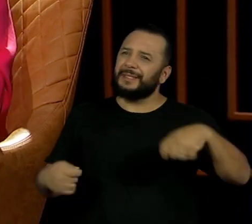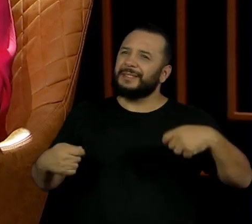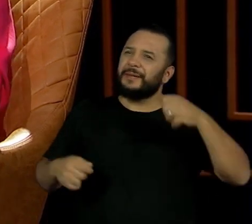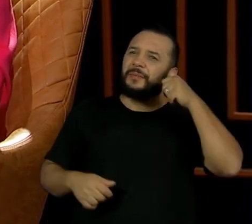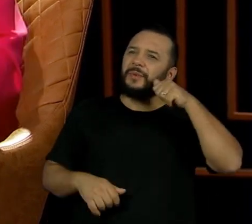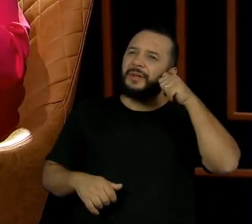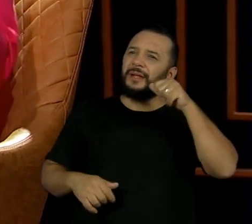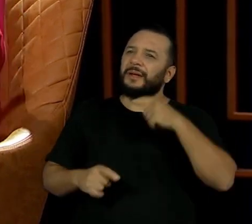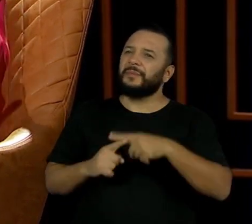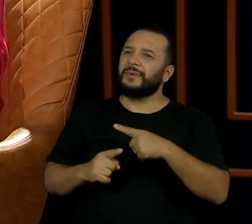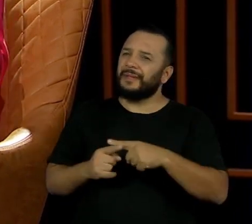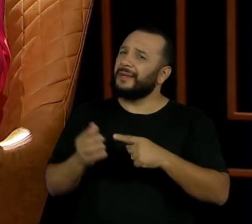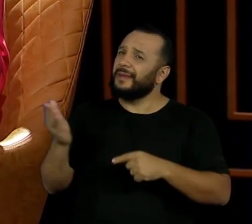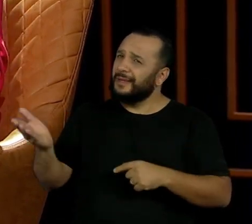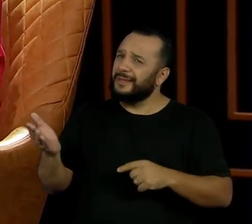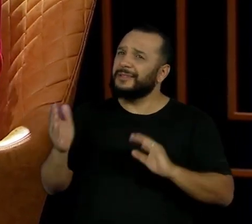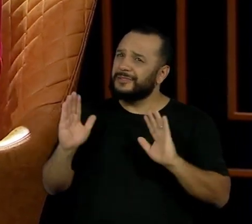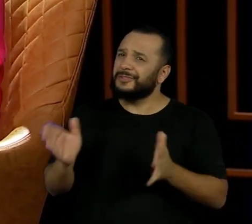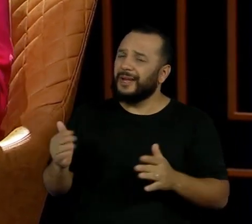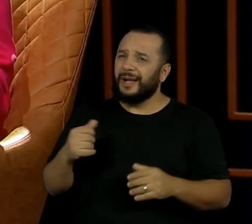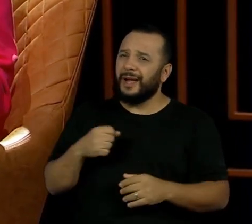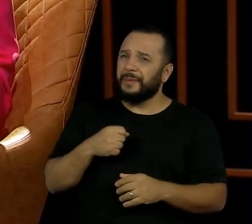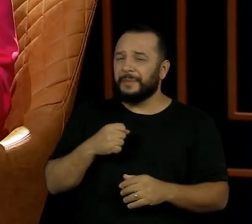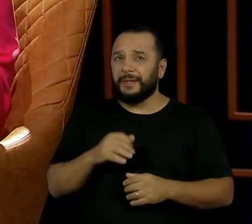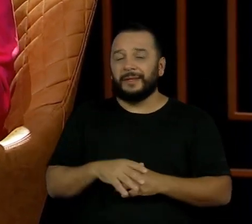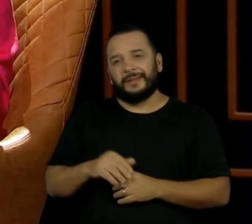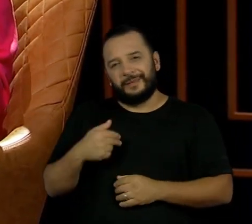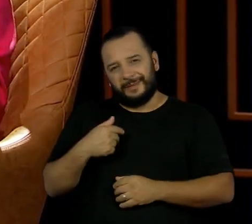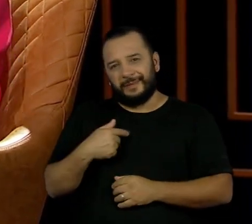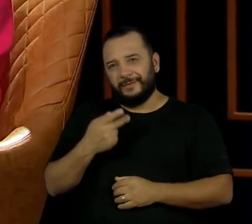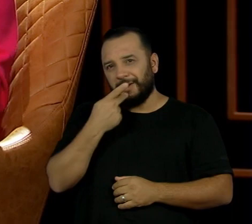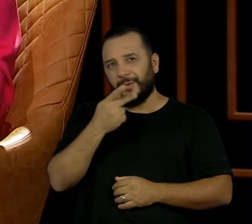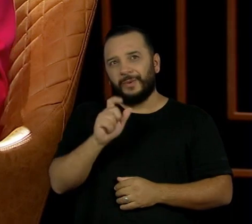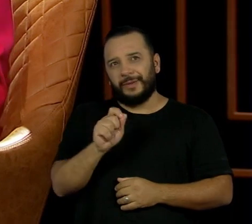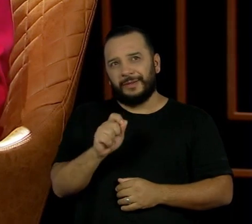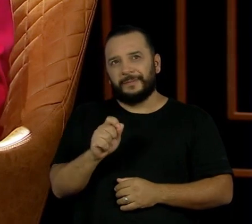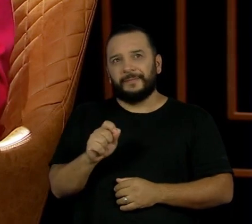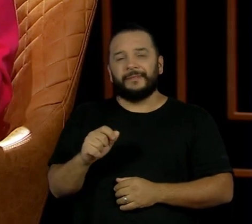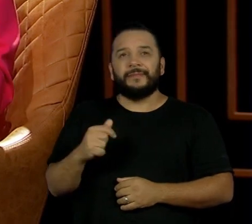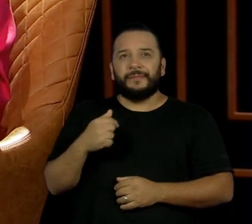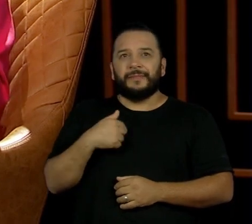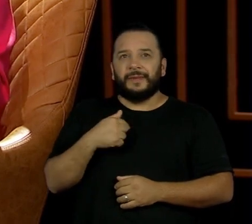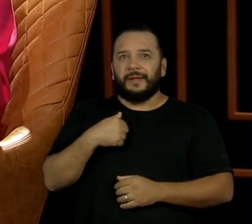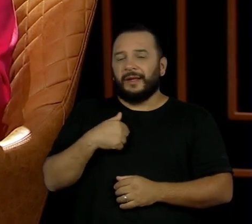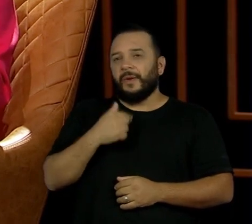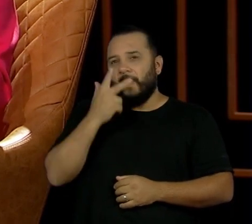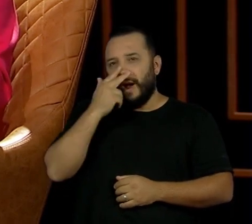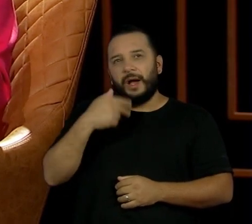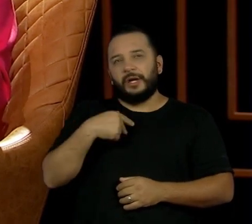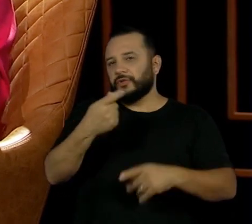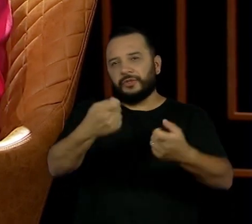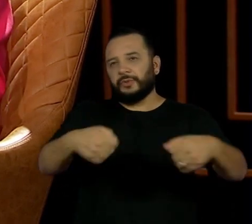cantora? Eu falei, já tem um curumim. E ele, muito sincero, ele falou assim, eu também acho que não precisa.